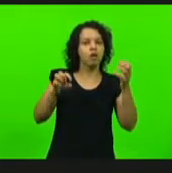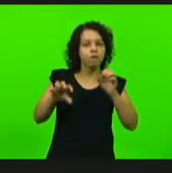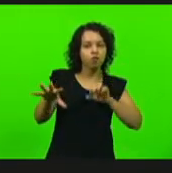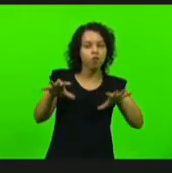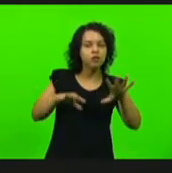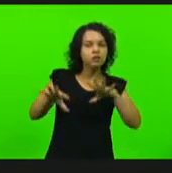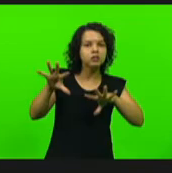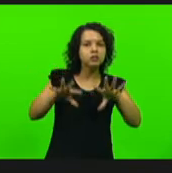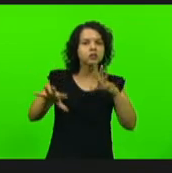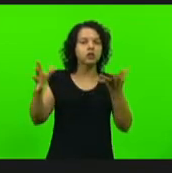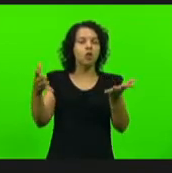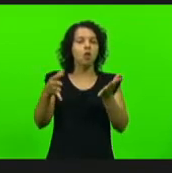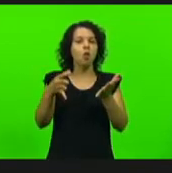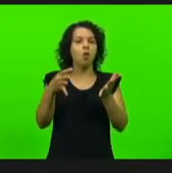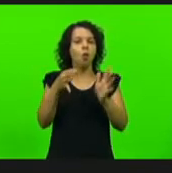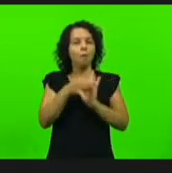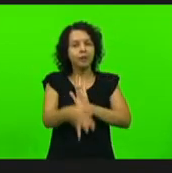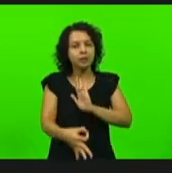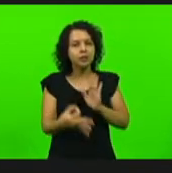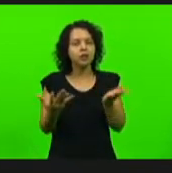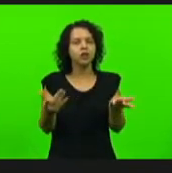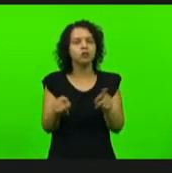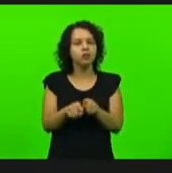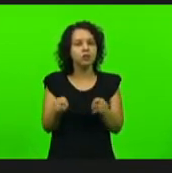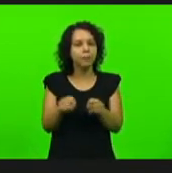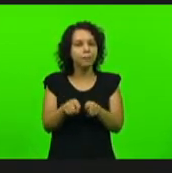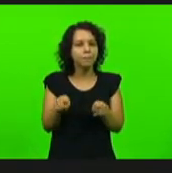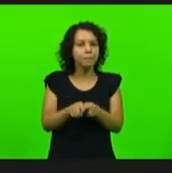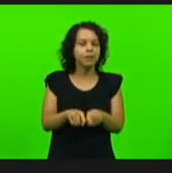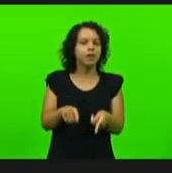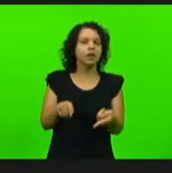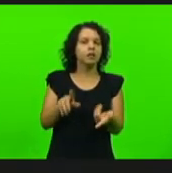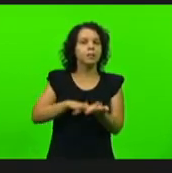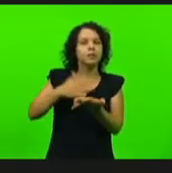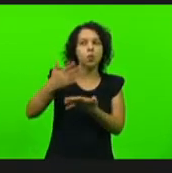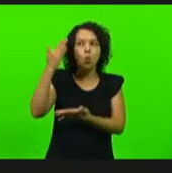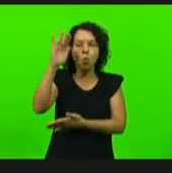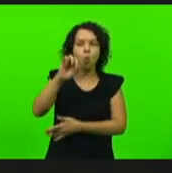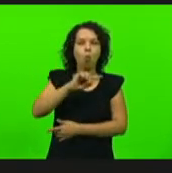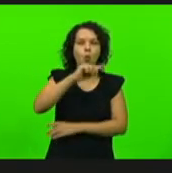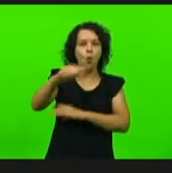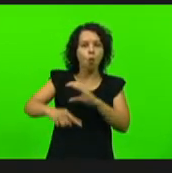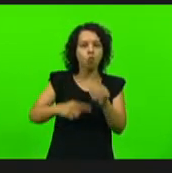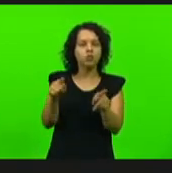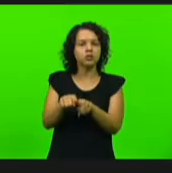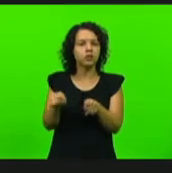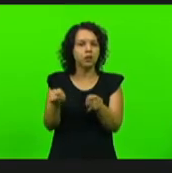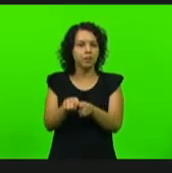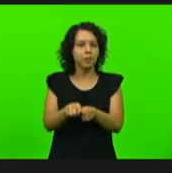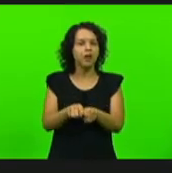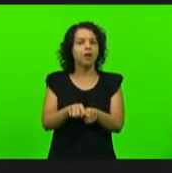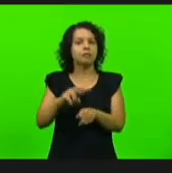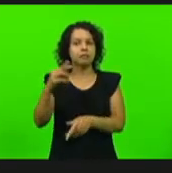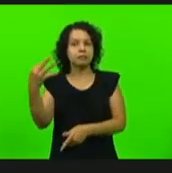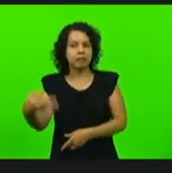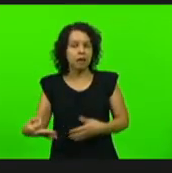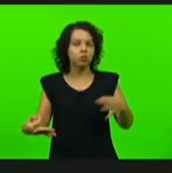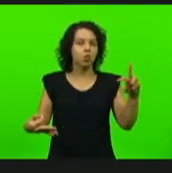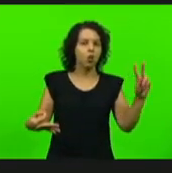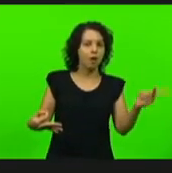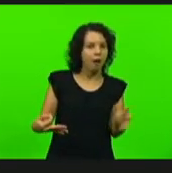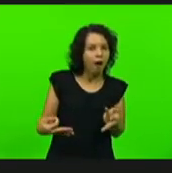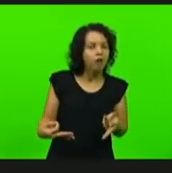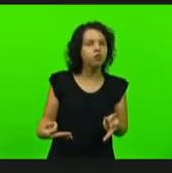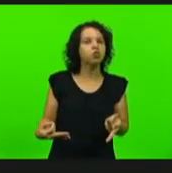influencia opiniões, influencia a interpretação do mundo, influencia a noção de certo e errado dos seus